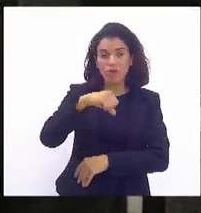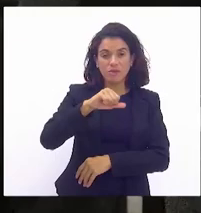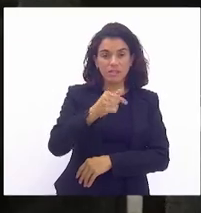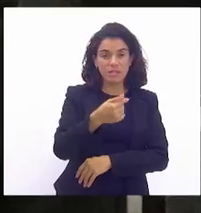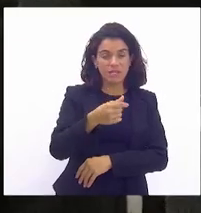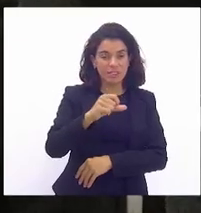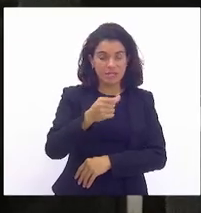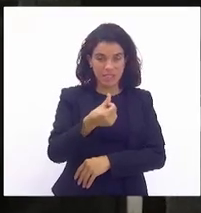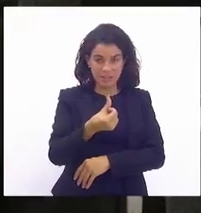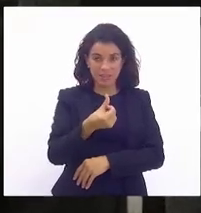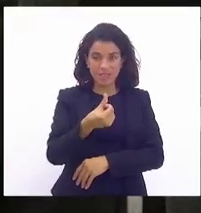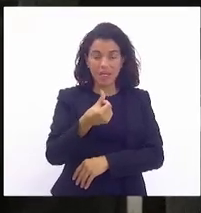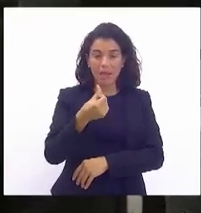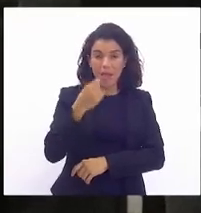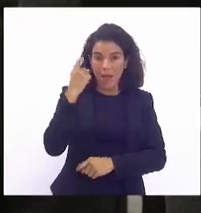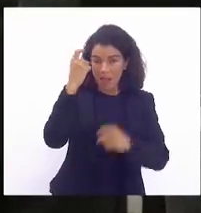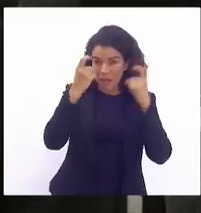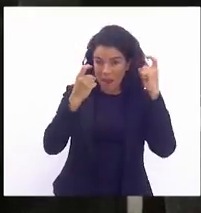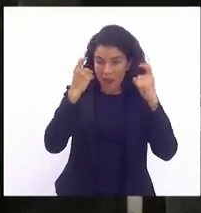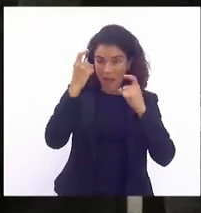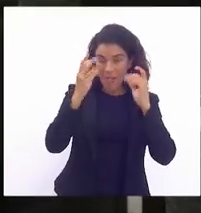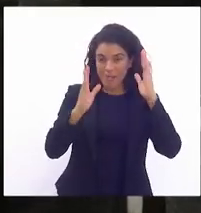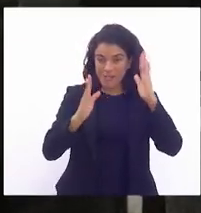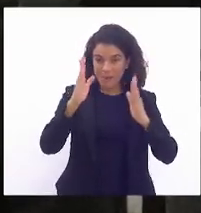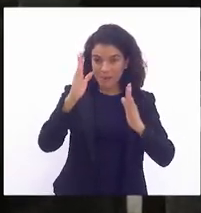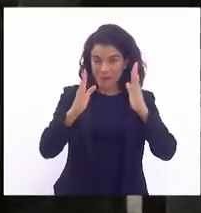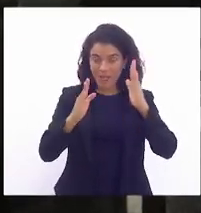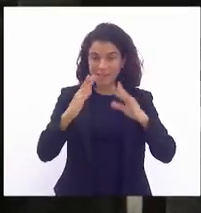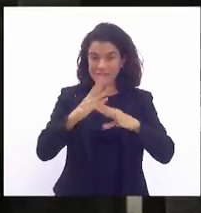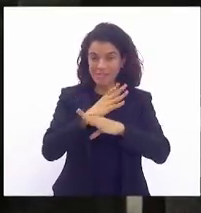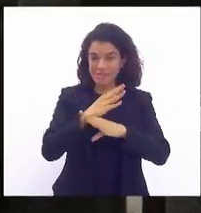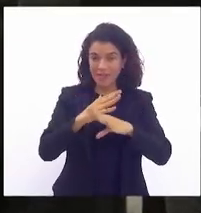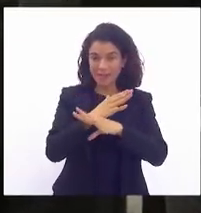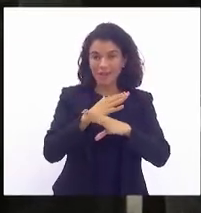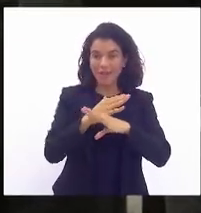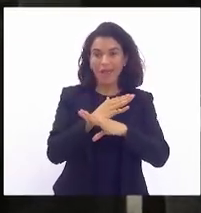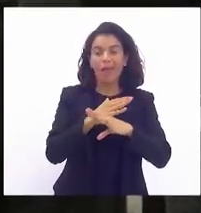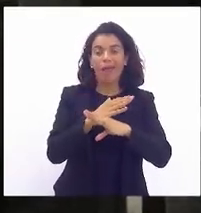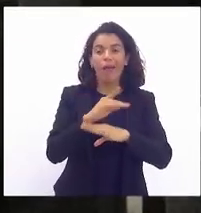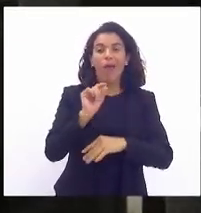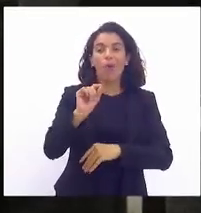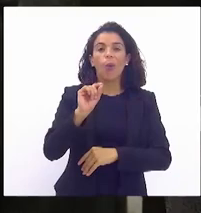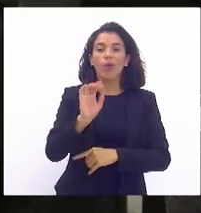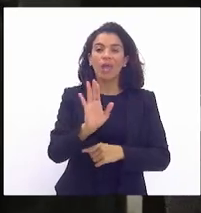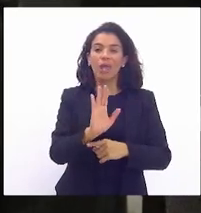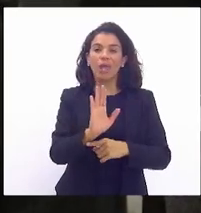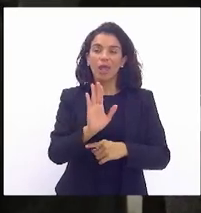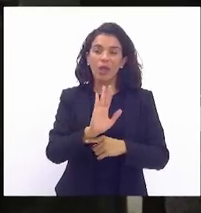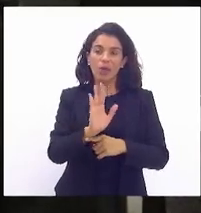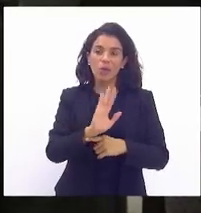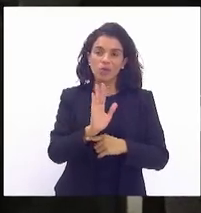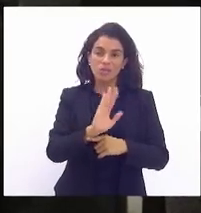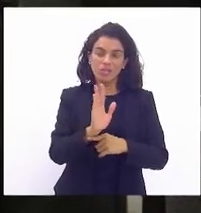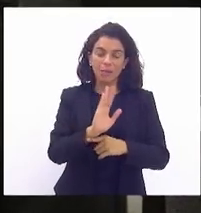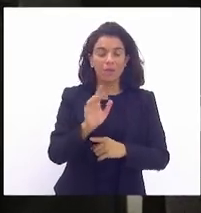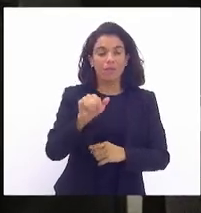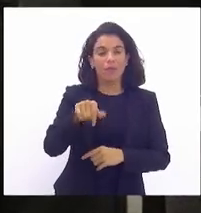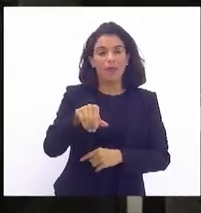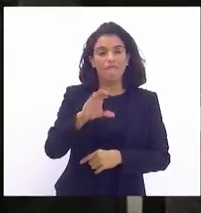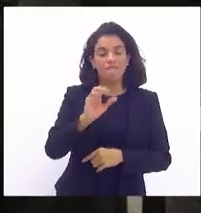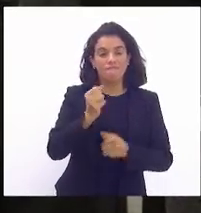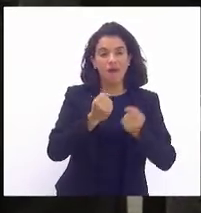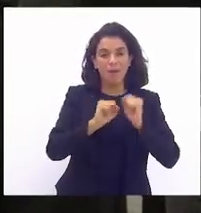1976, a grande preocupação de poluição na cidade era o cimento da fábrica Tupi, que